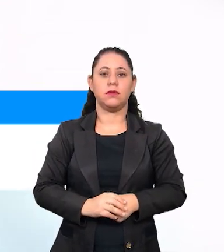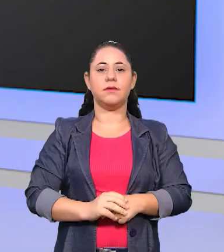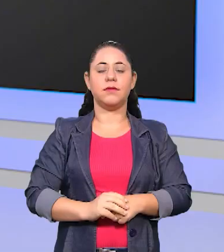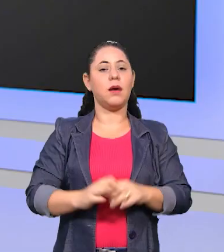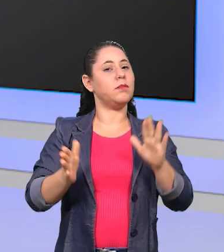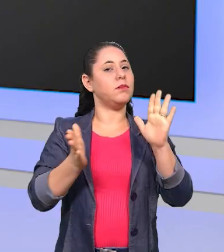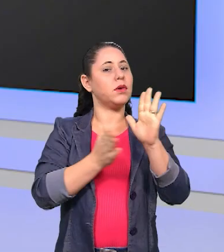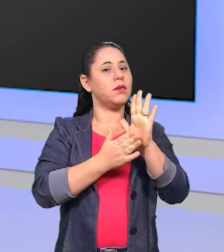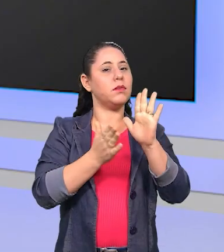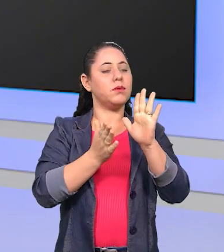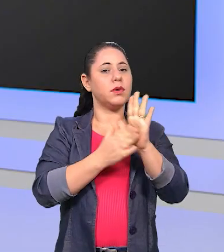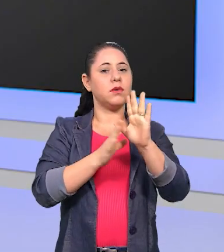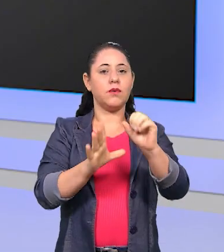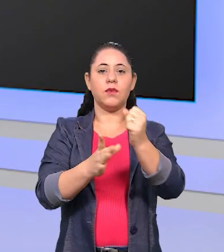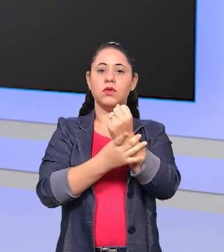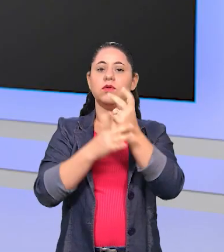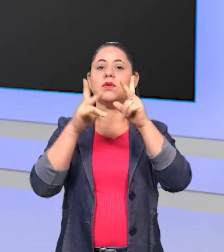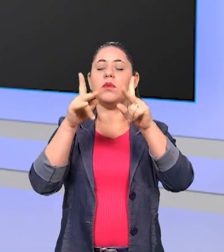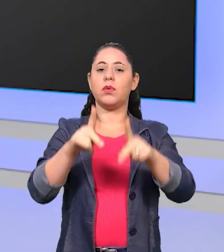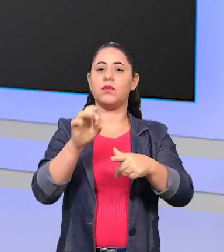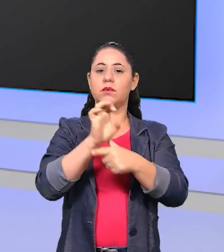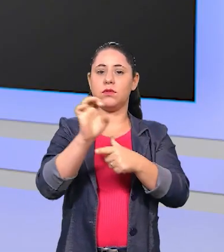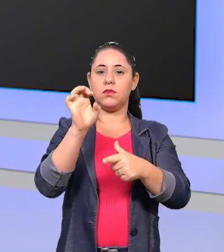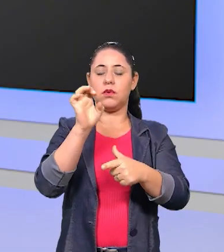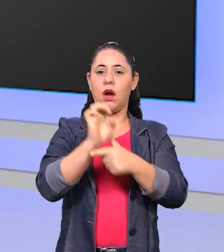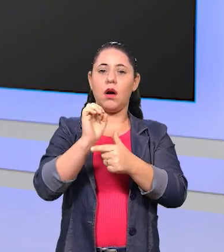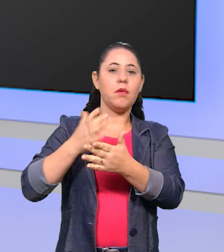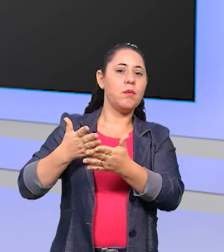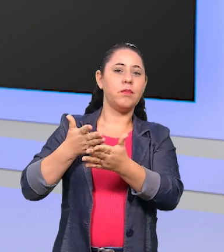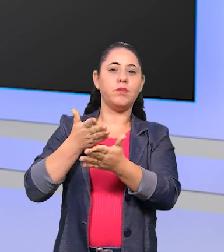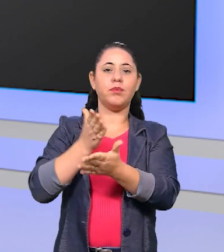ilegalidade. Proposta da Defensoria Pública do